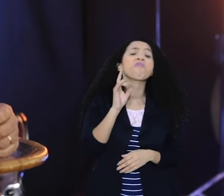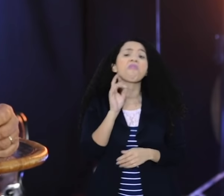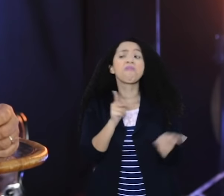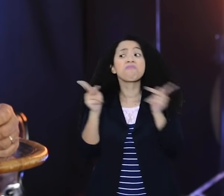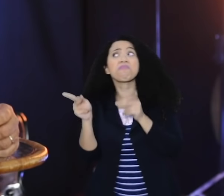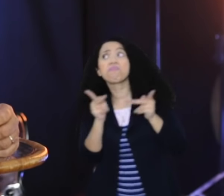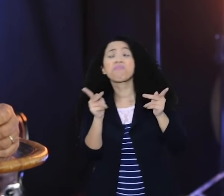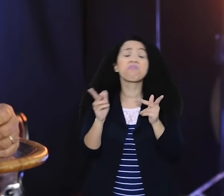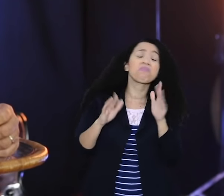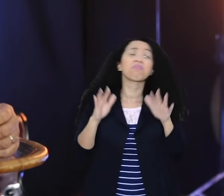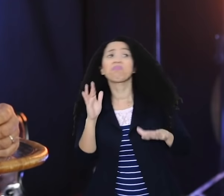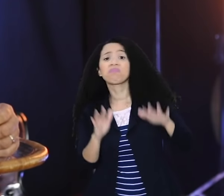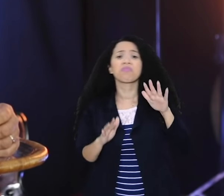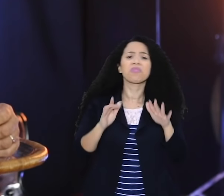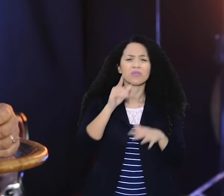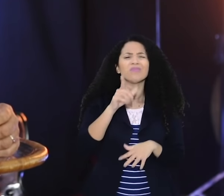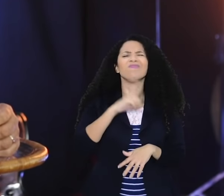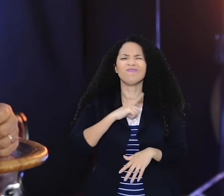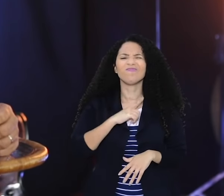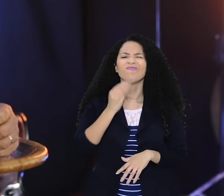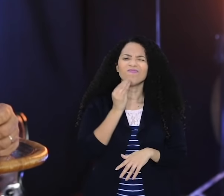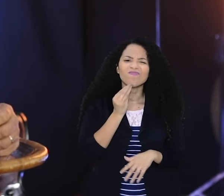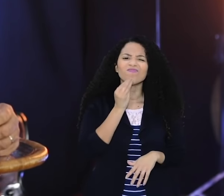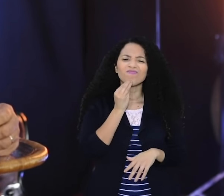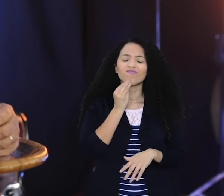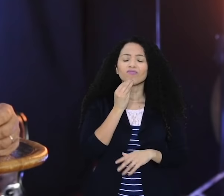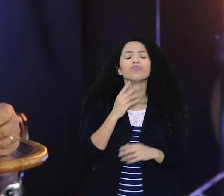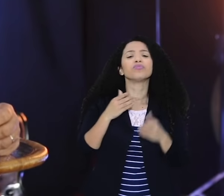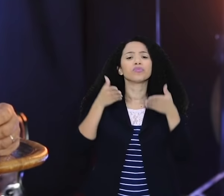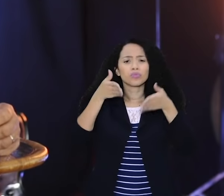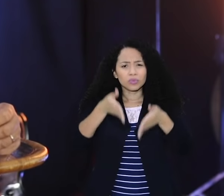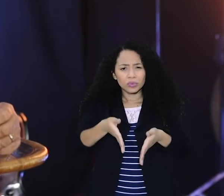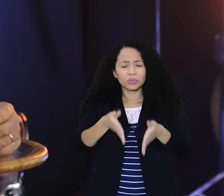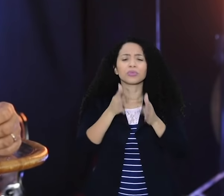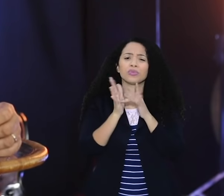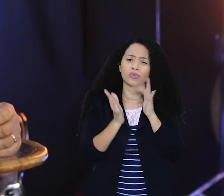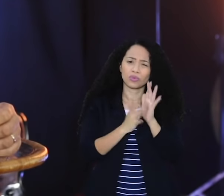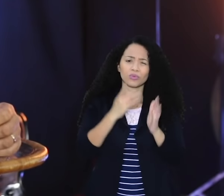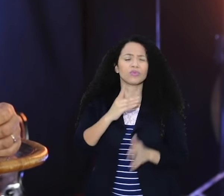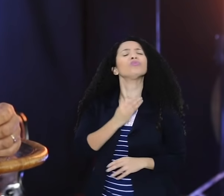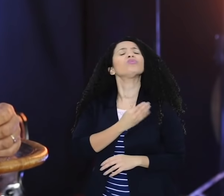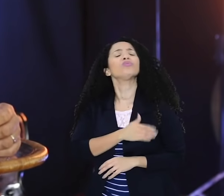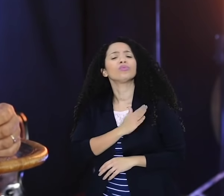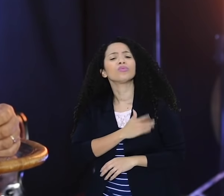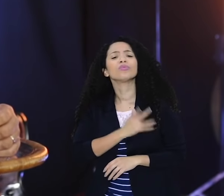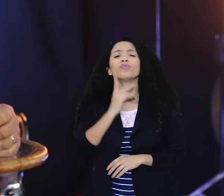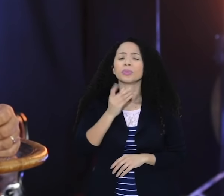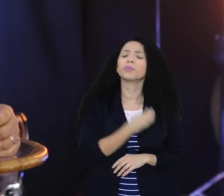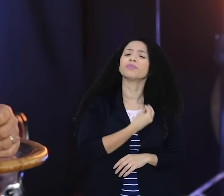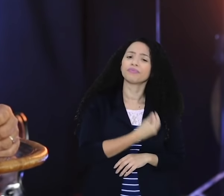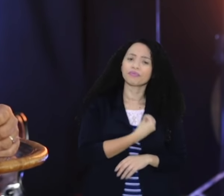que você tem de colocar Jesus no seu coração, na sua vida, na sua